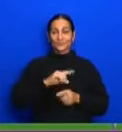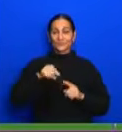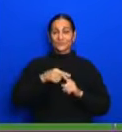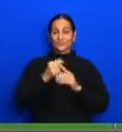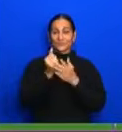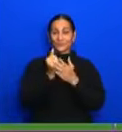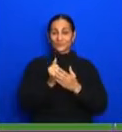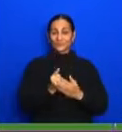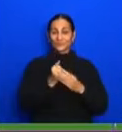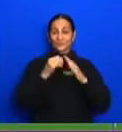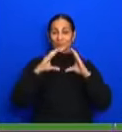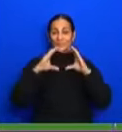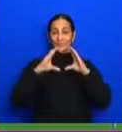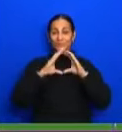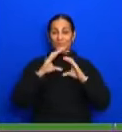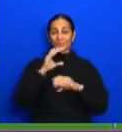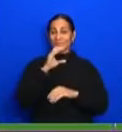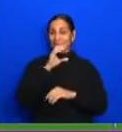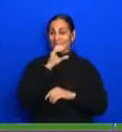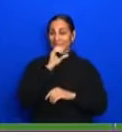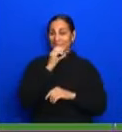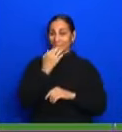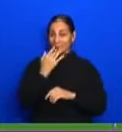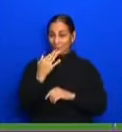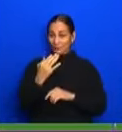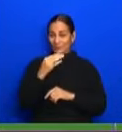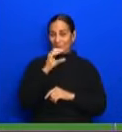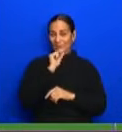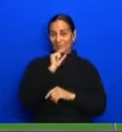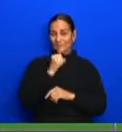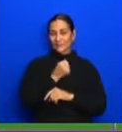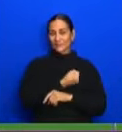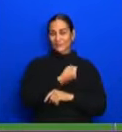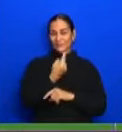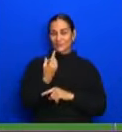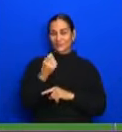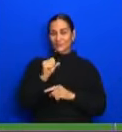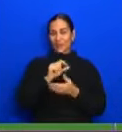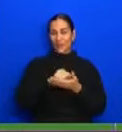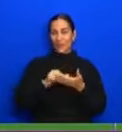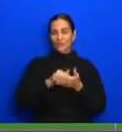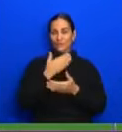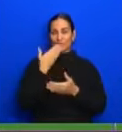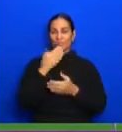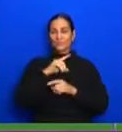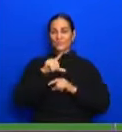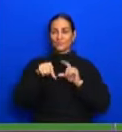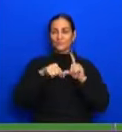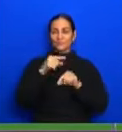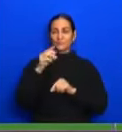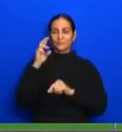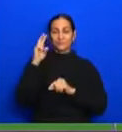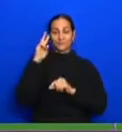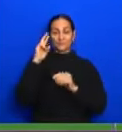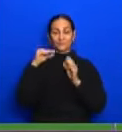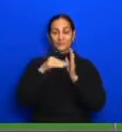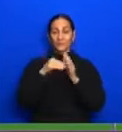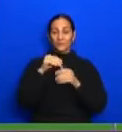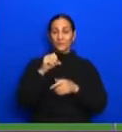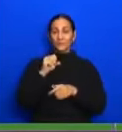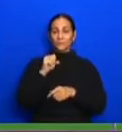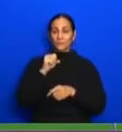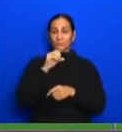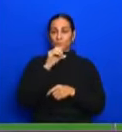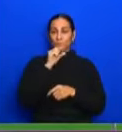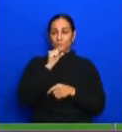Mais uma dezena chegando. Bola laranja 19. Laranja 19. Loto Fácil com sorteios de segunda a sábado a partir das